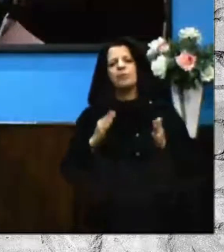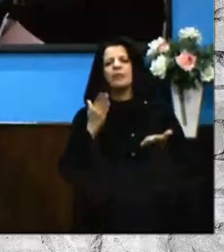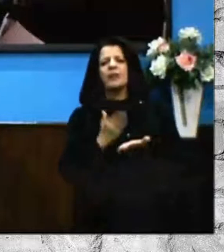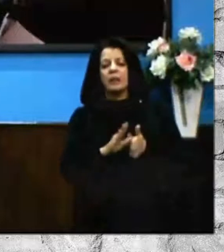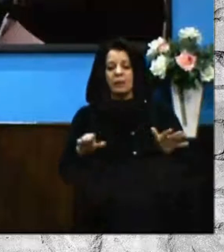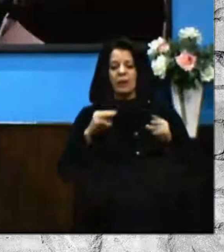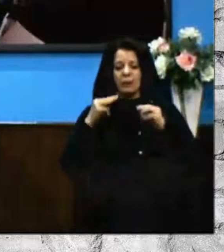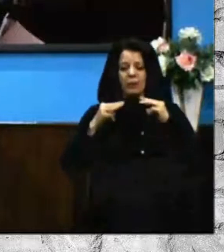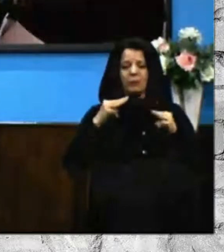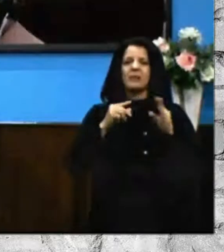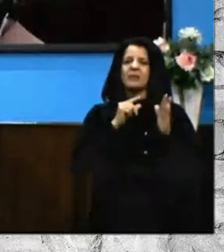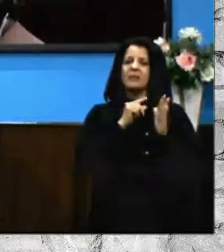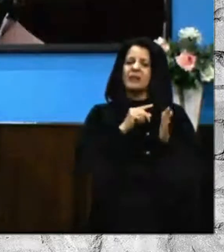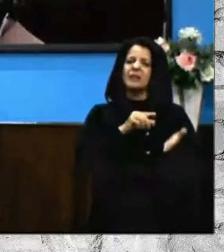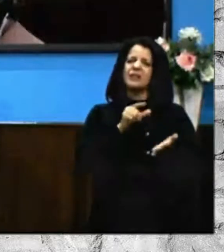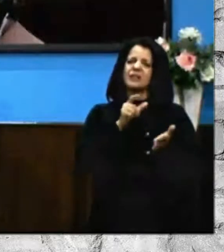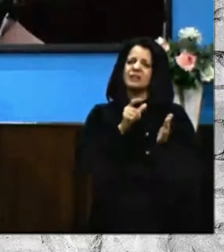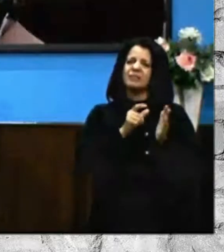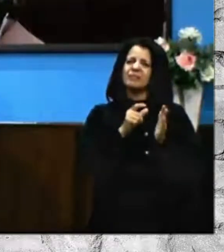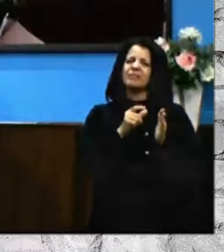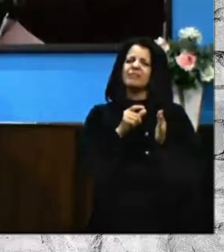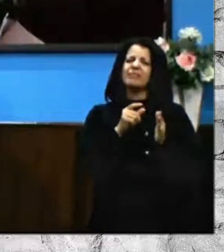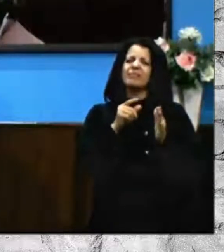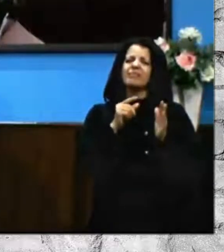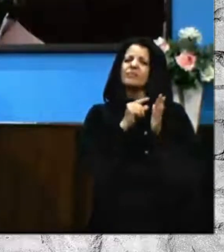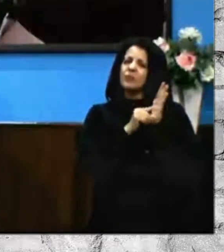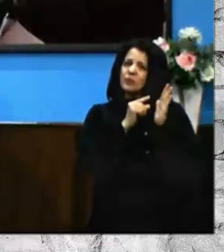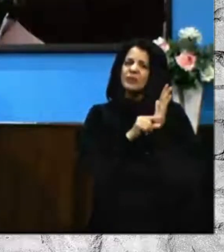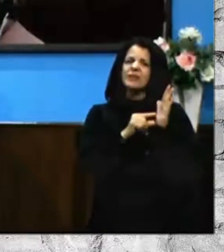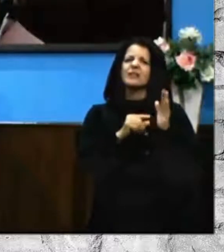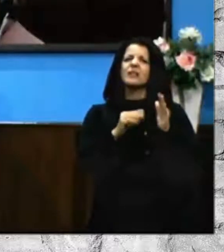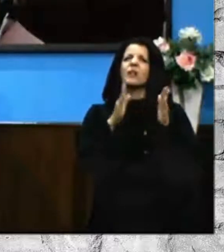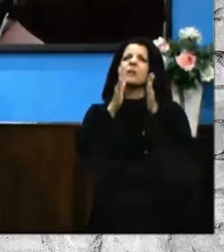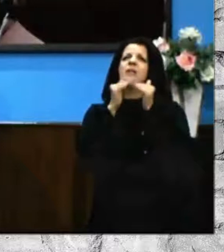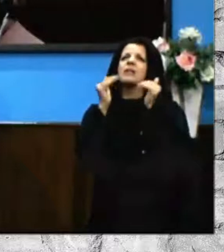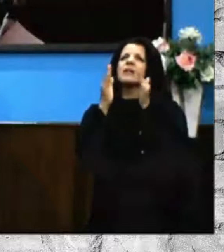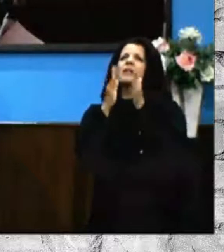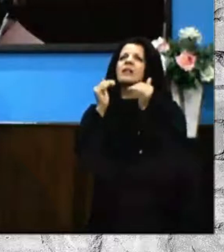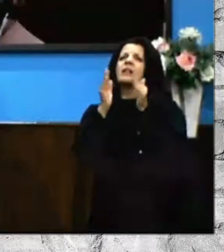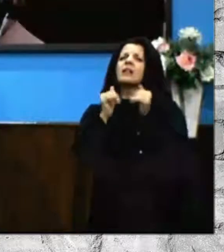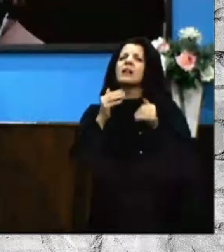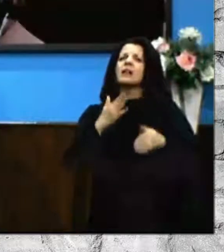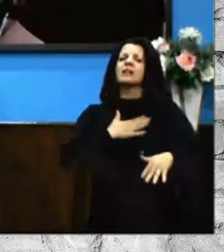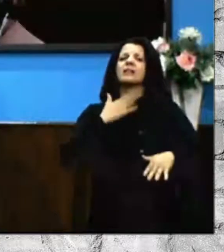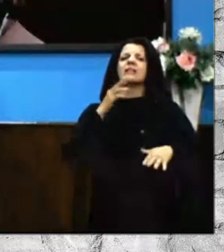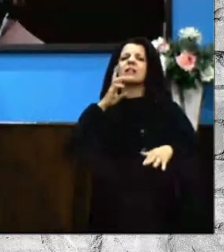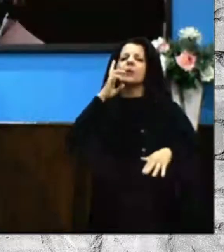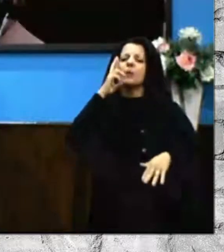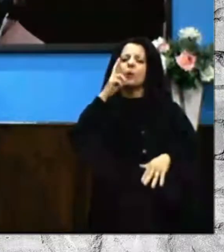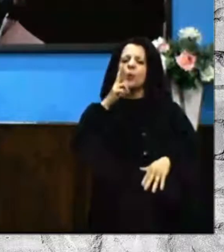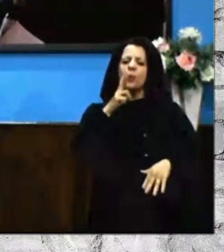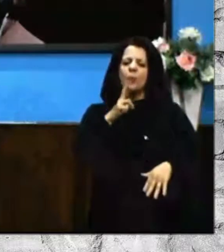verso que diz assim: clama a mim e responder-te-ei, anunciar-te-ei